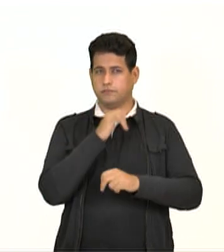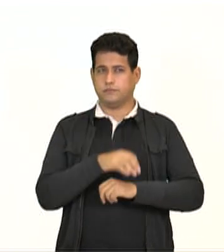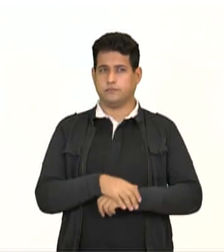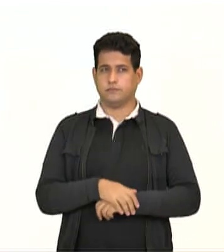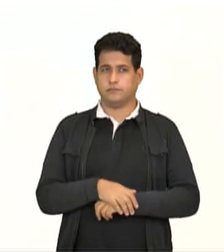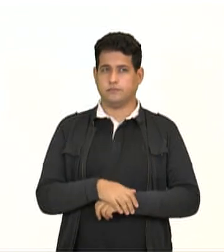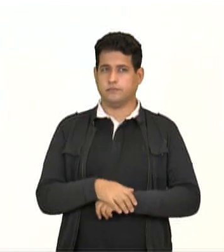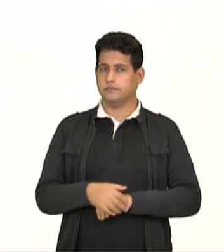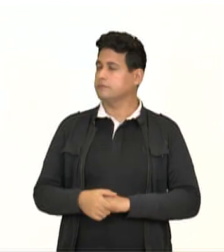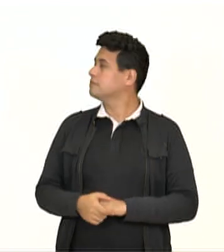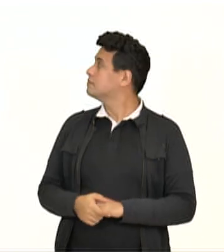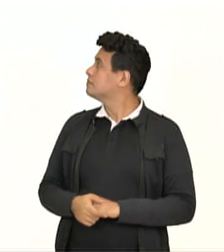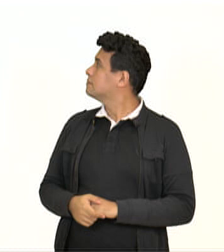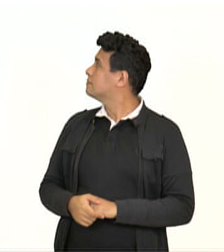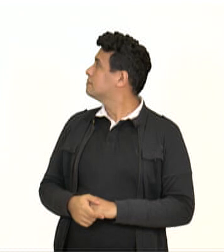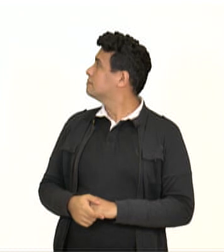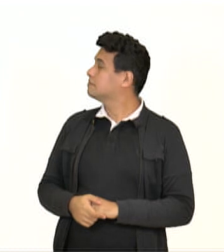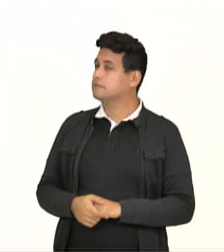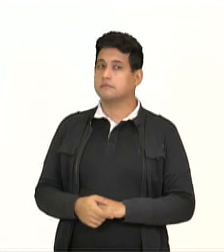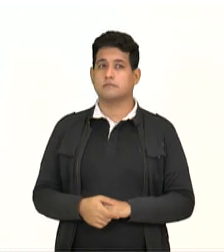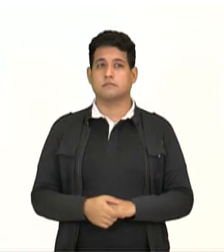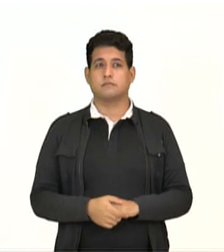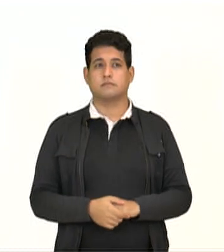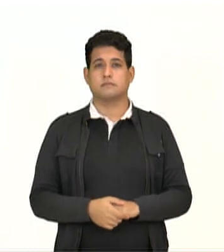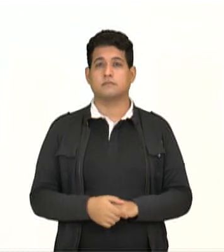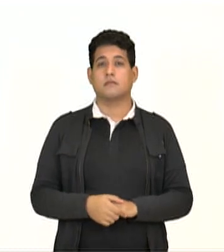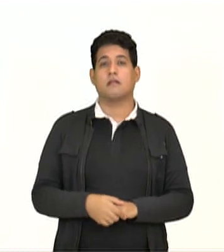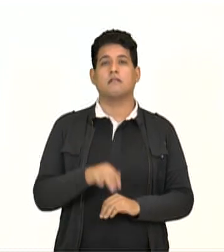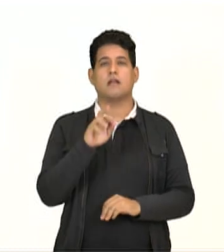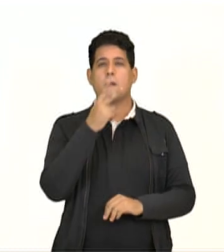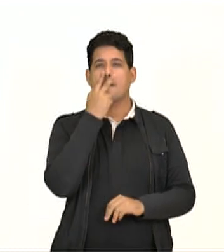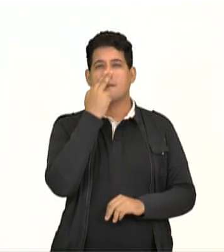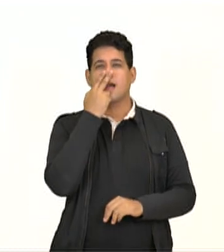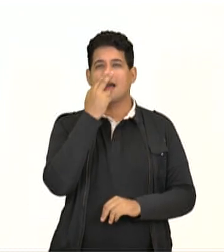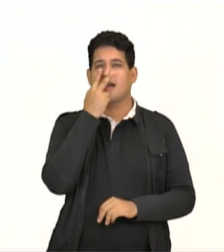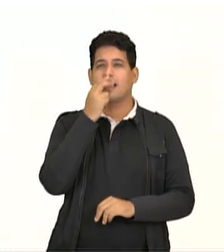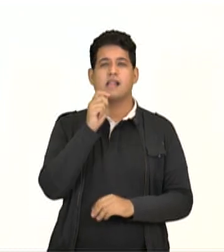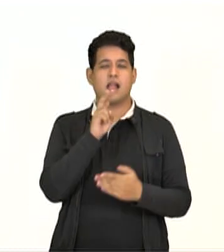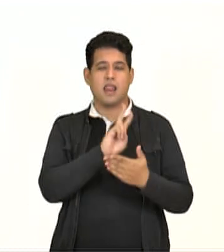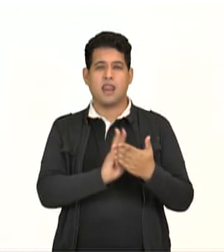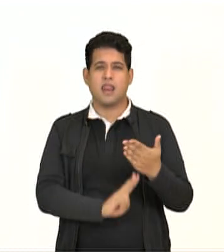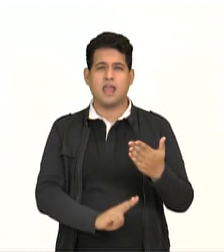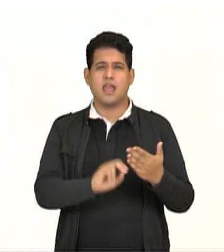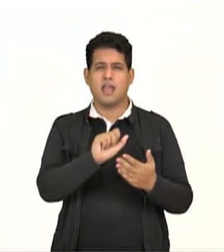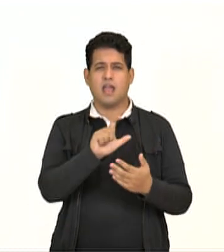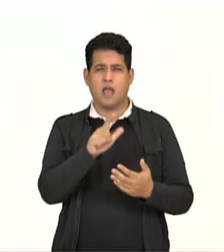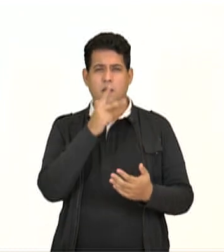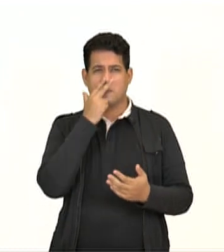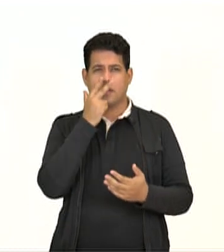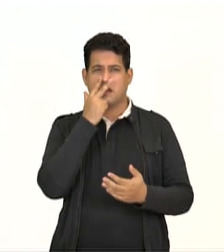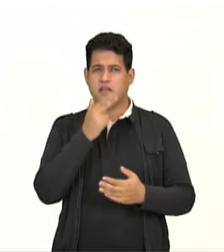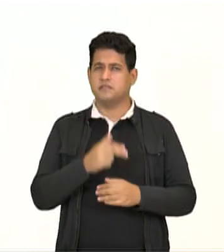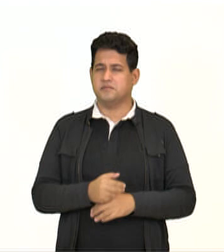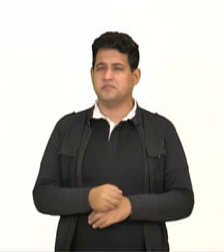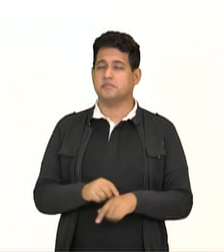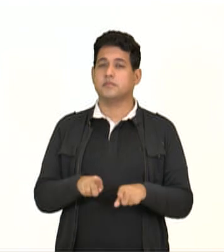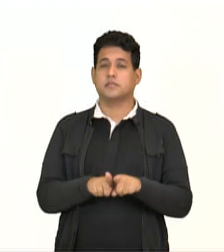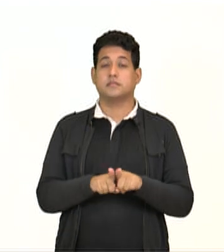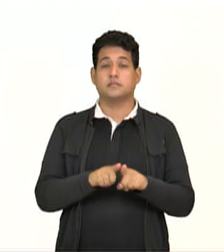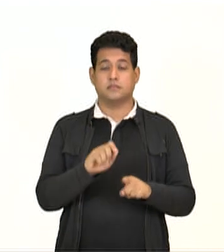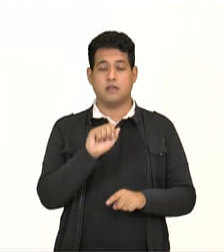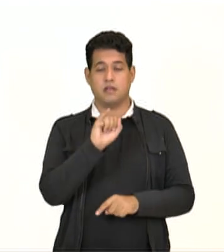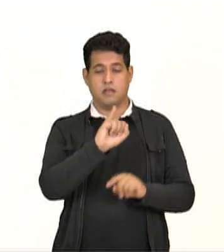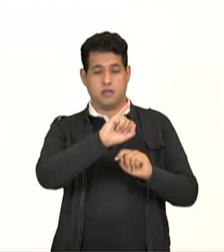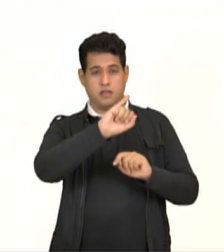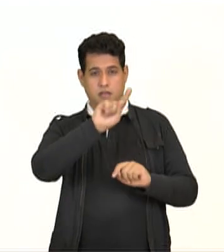I will make a point, fica então I'll make a point. Nós temos o sujeito, o will ou apóstrofo